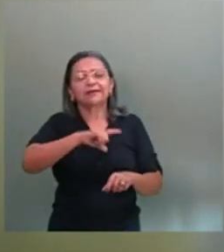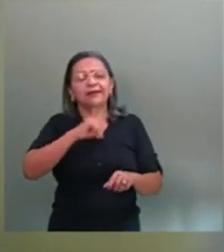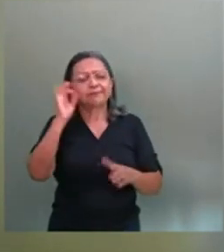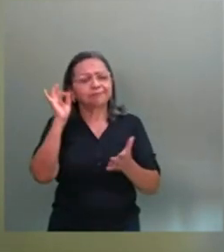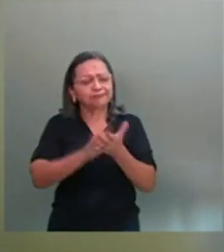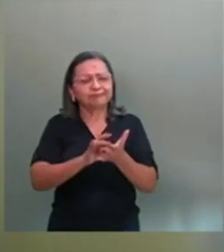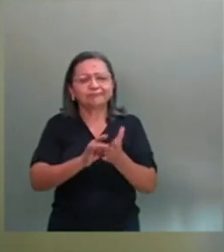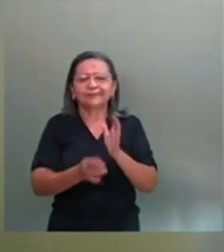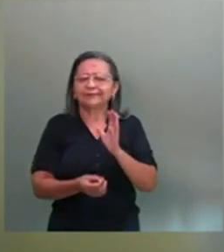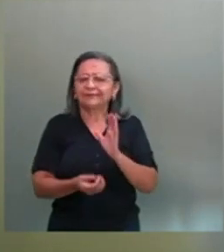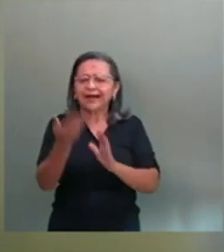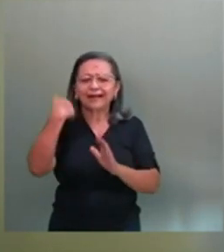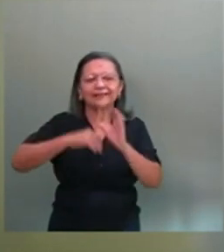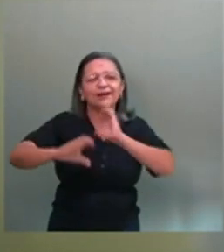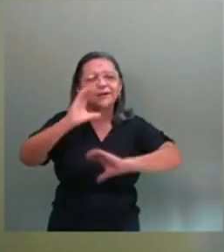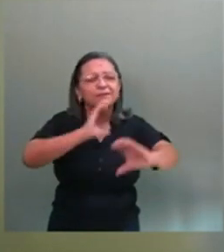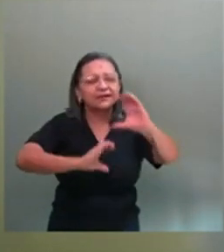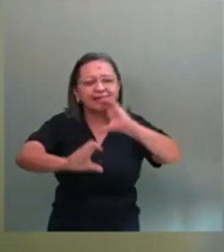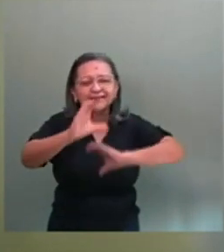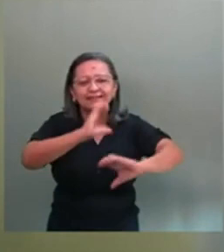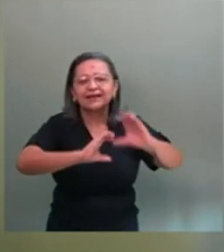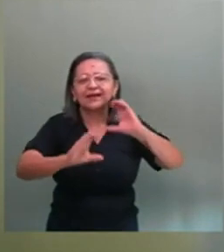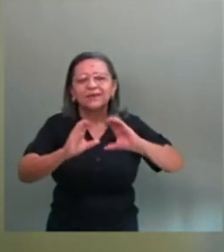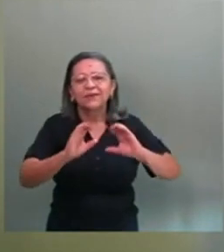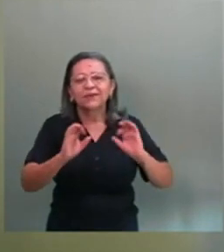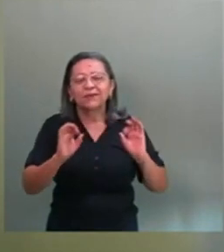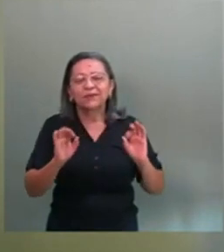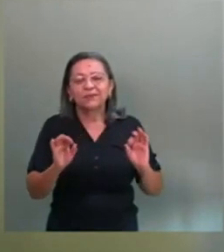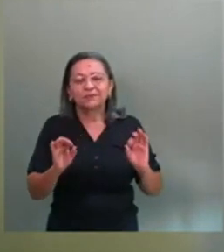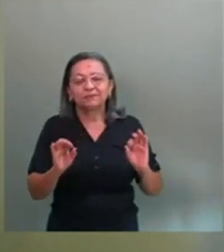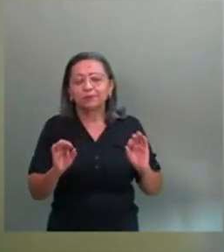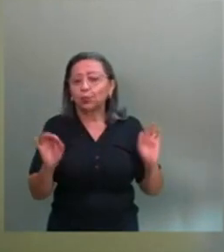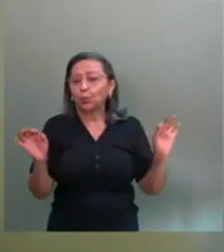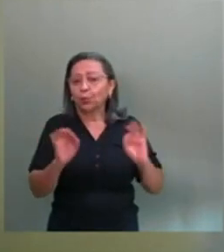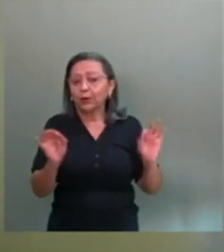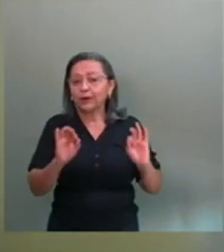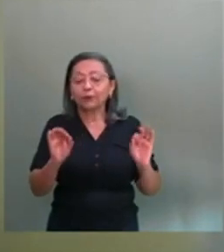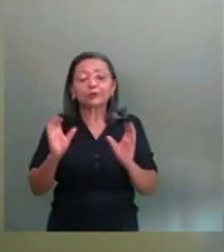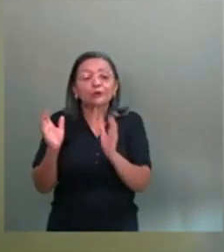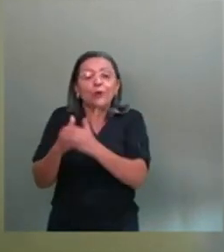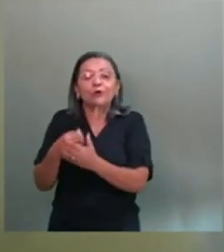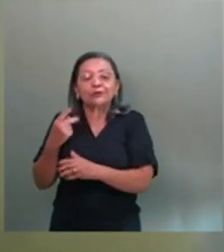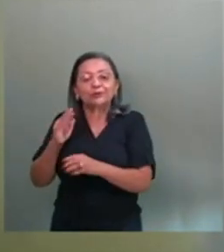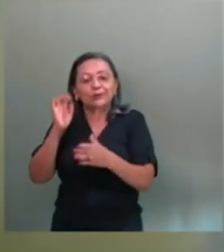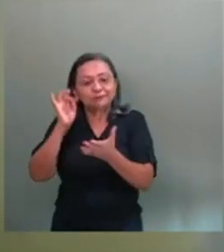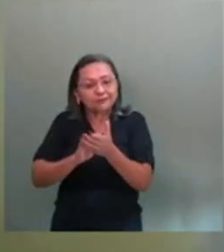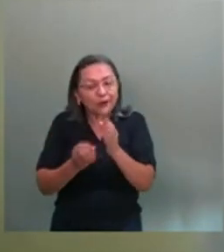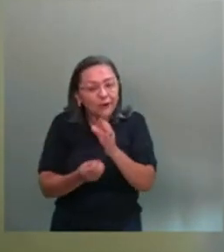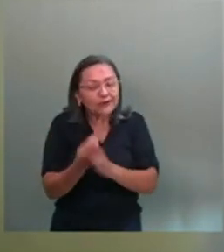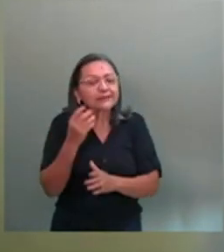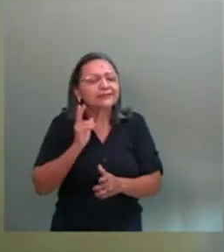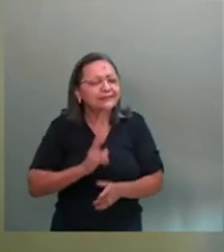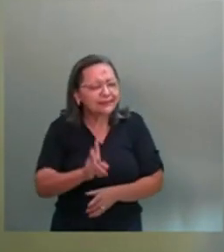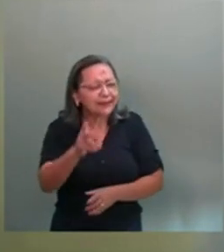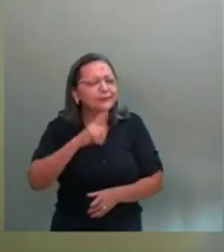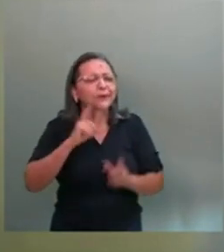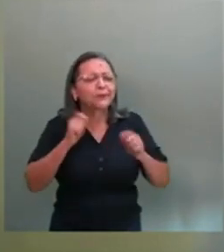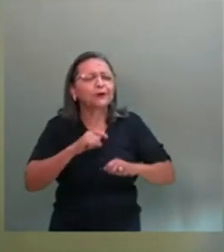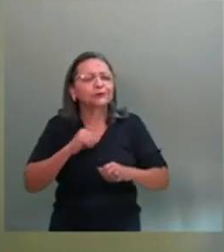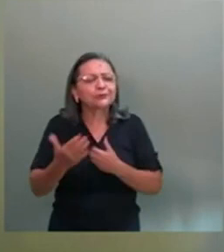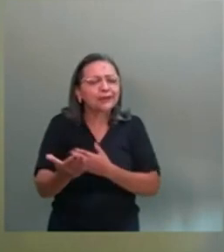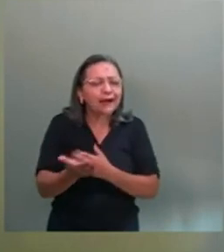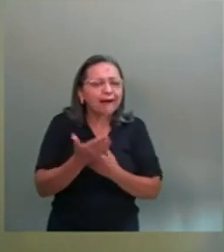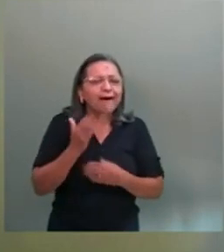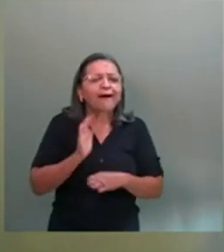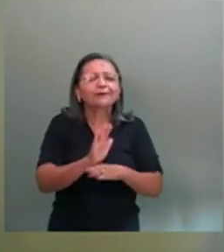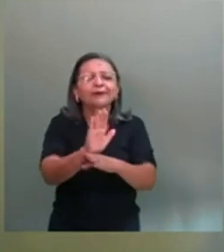da comunicação e não nega as suas origens. Sempre que pode, nos auxilia